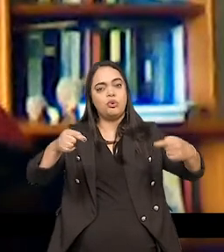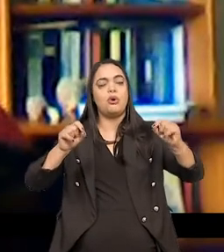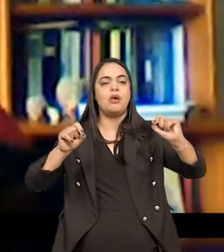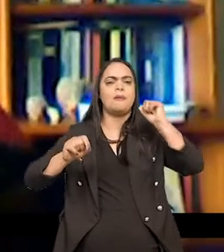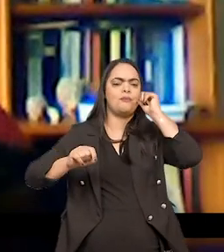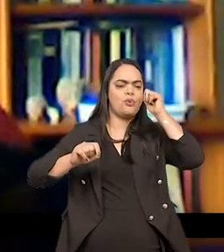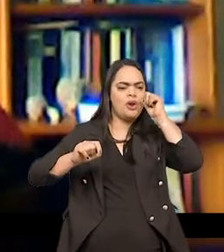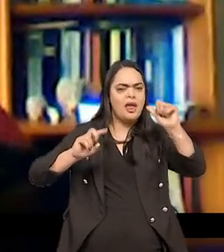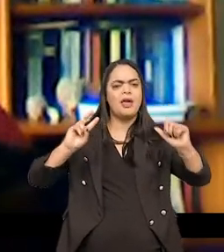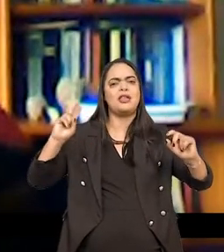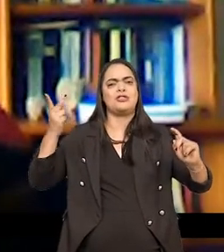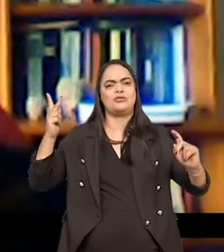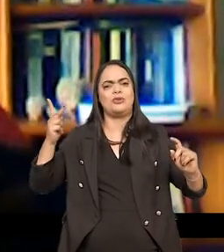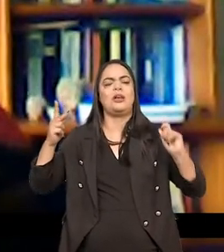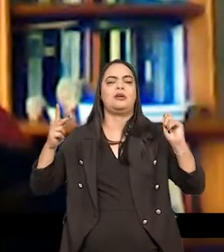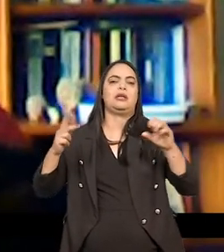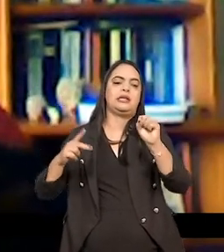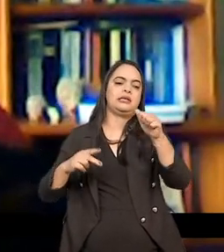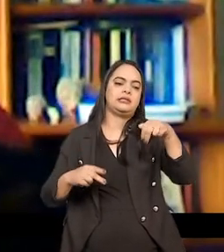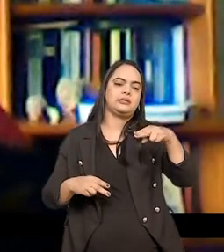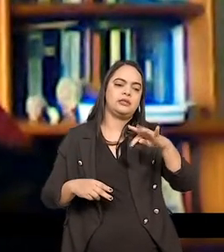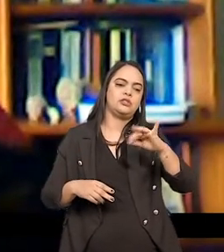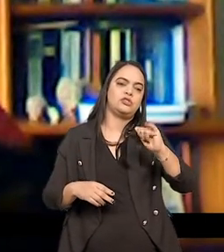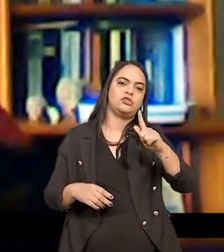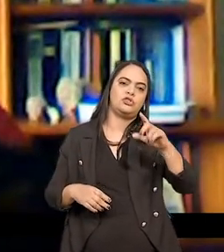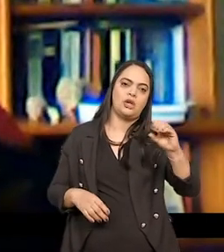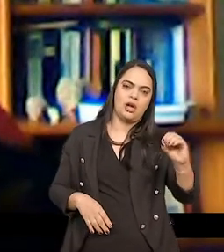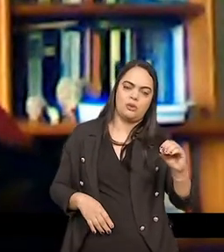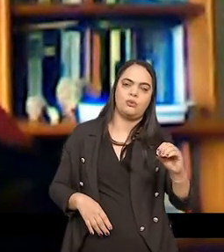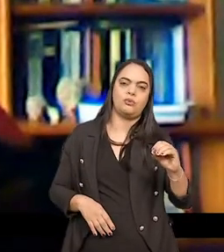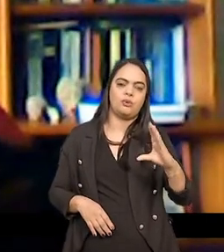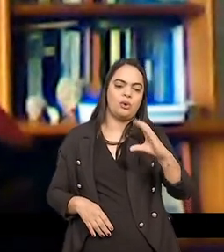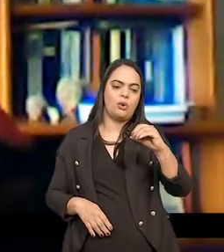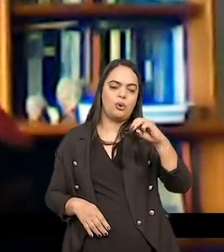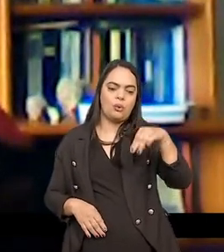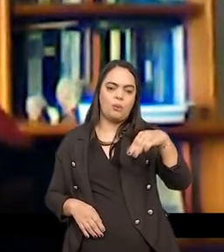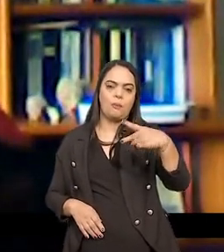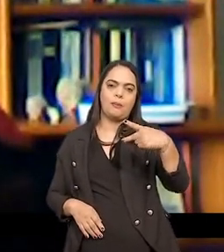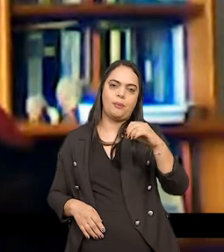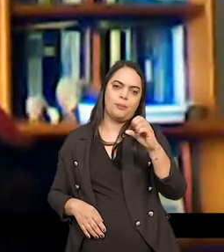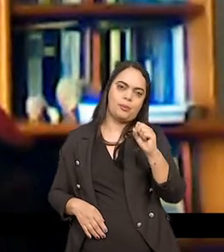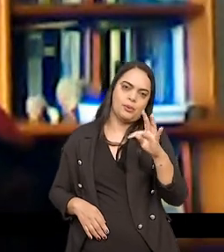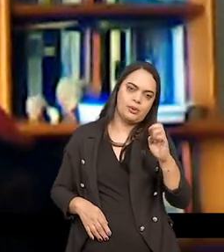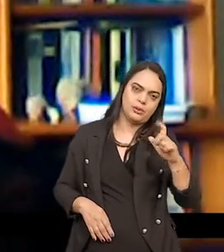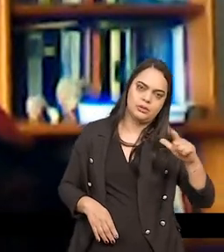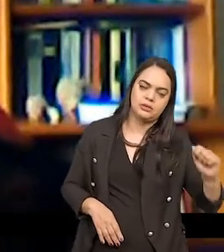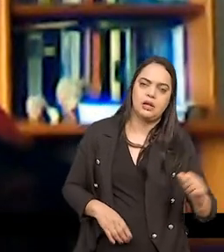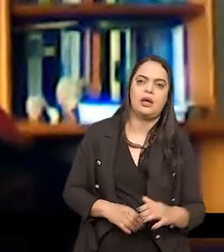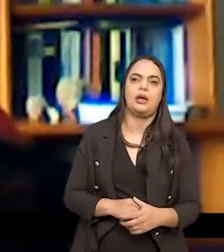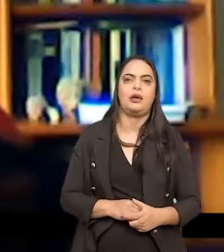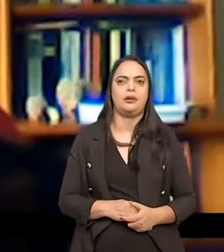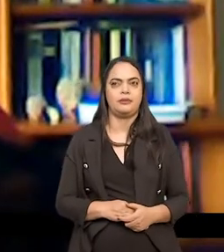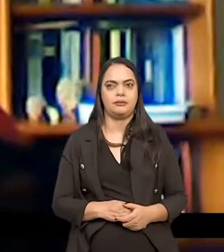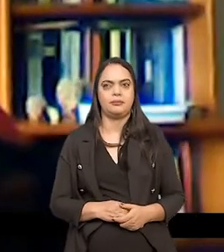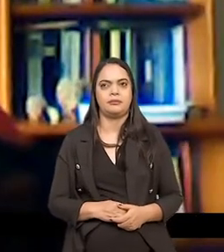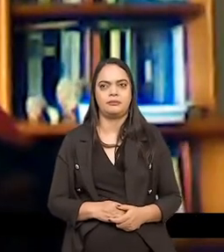historiadora de Santiago de Compostela, Maria José, que ela até faz um verbete no nosso dicionário.